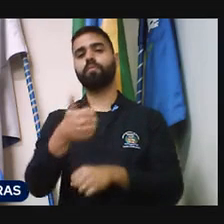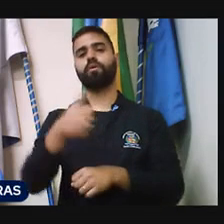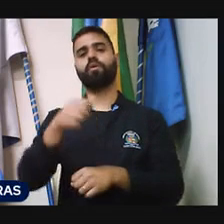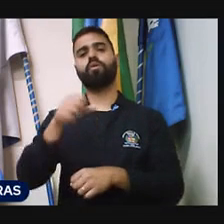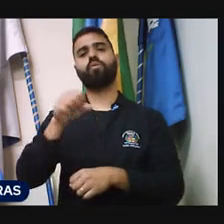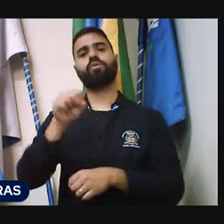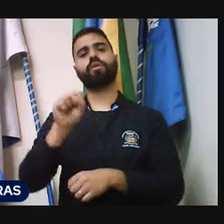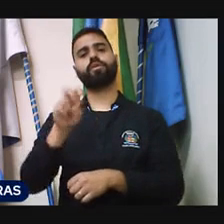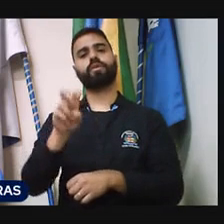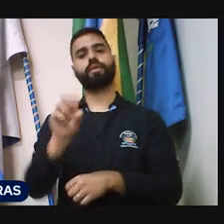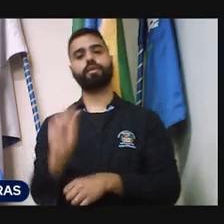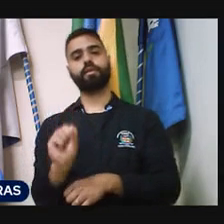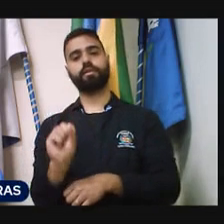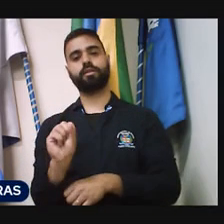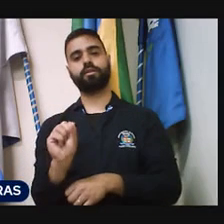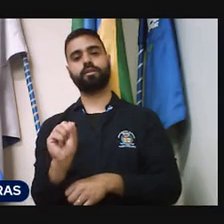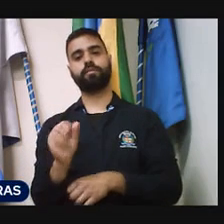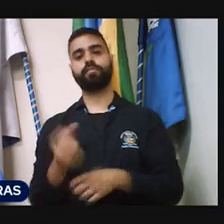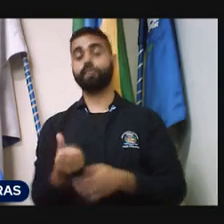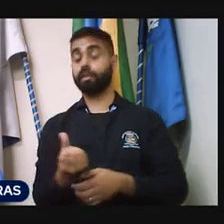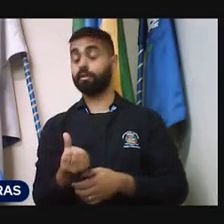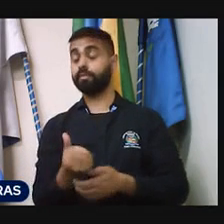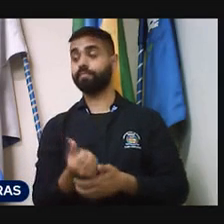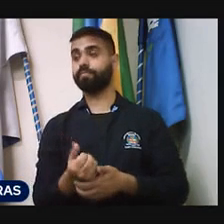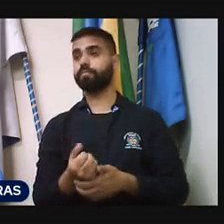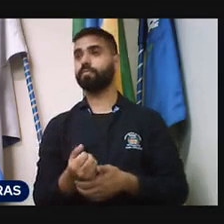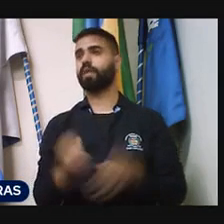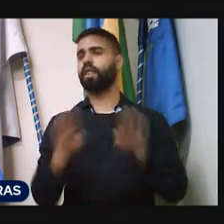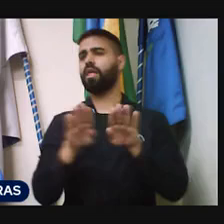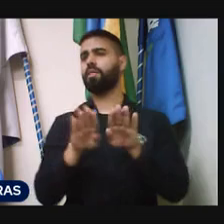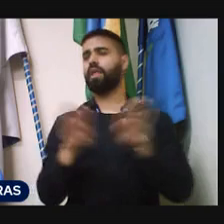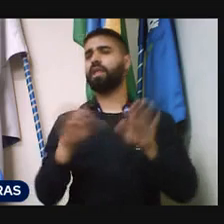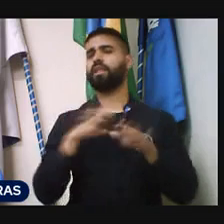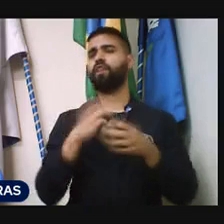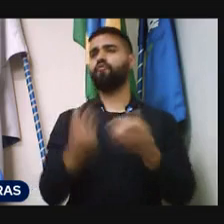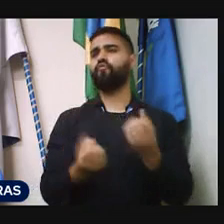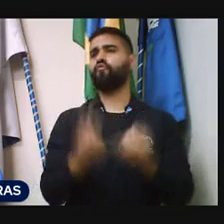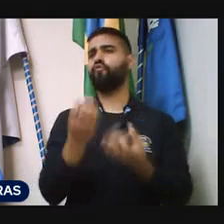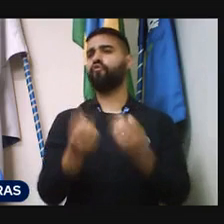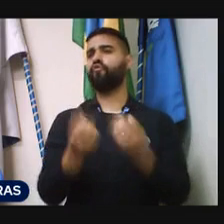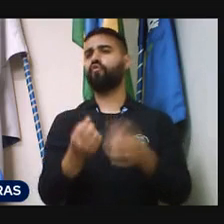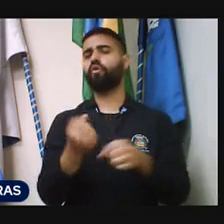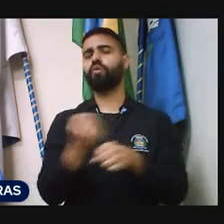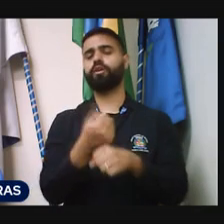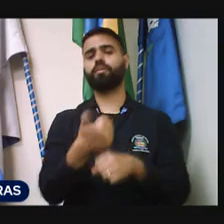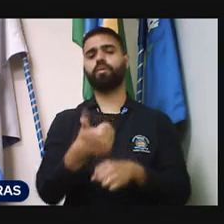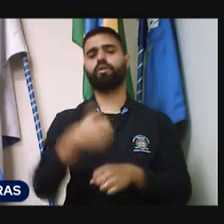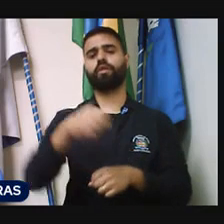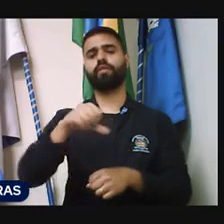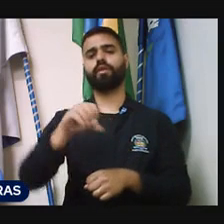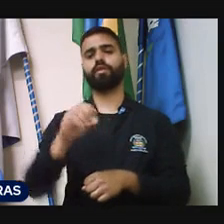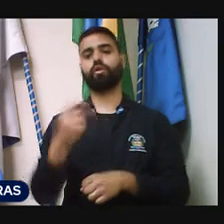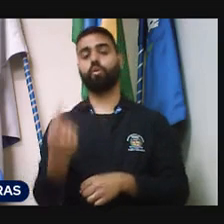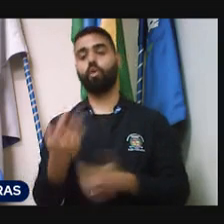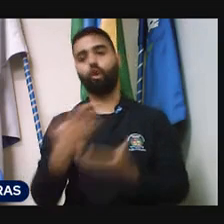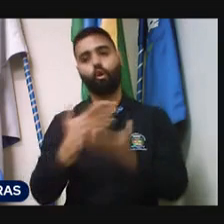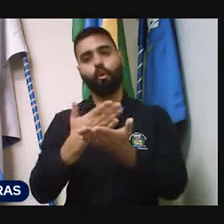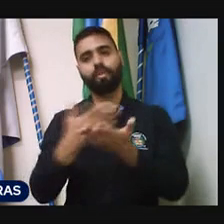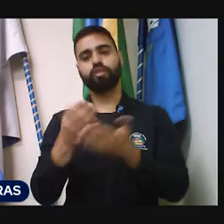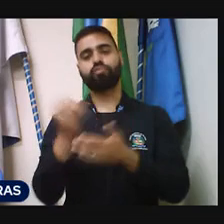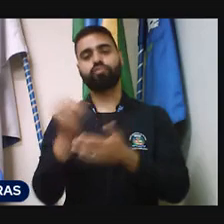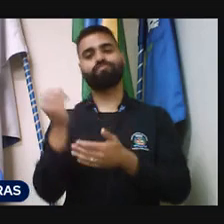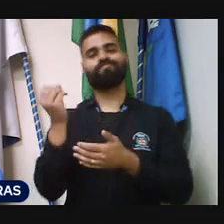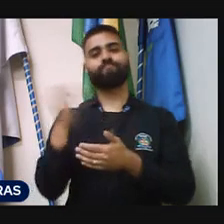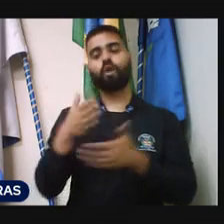hora de 1921 é inaugurado após a barba incêndio em 1901 iniciando uma nova fase da